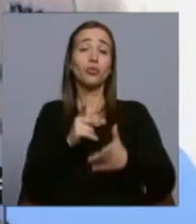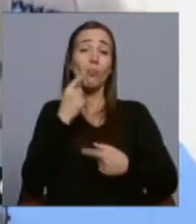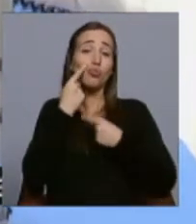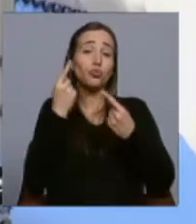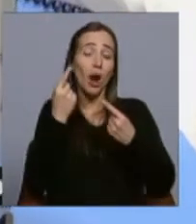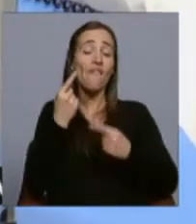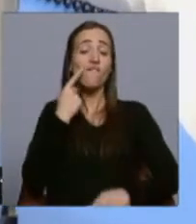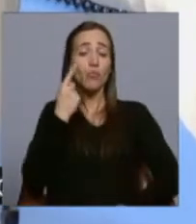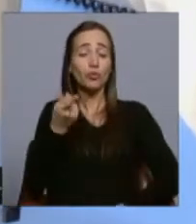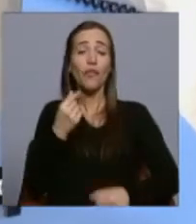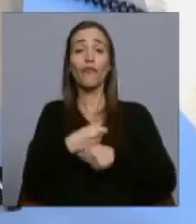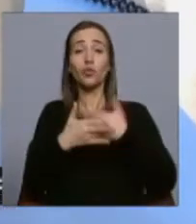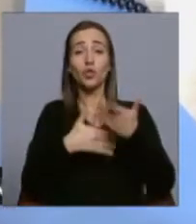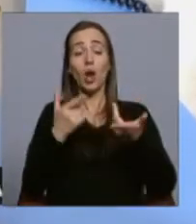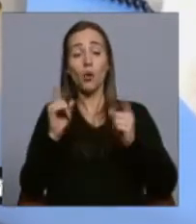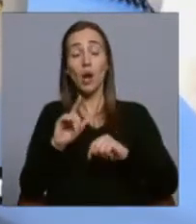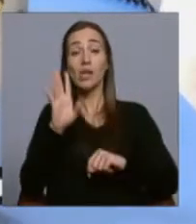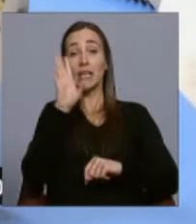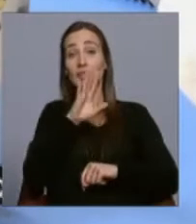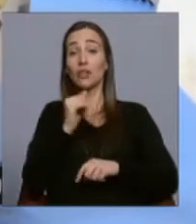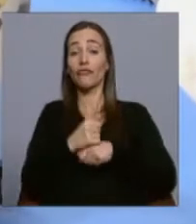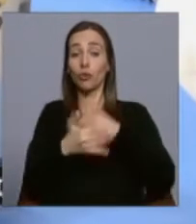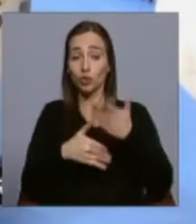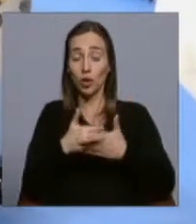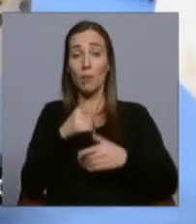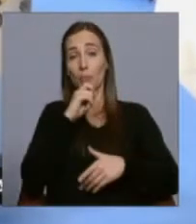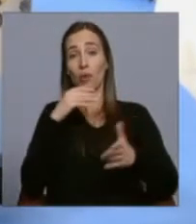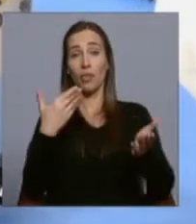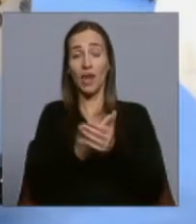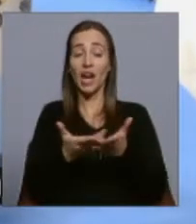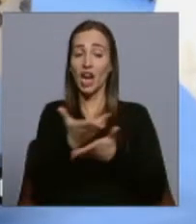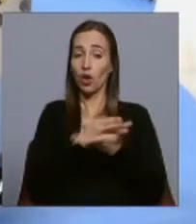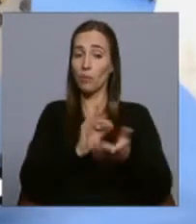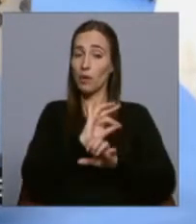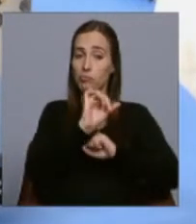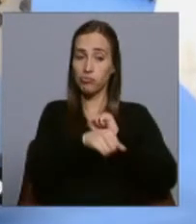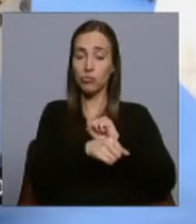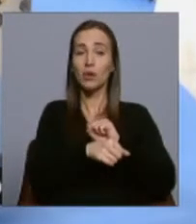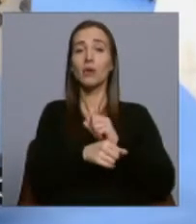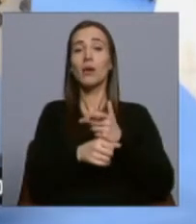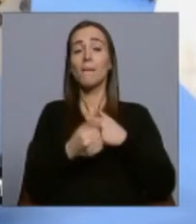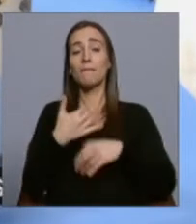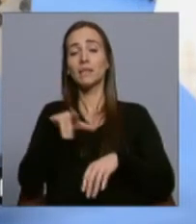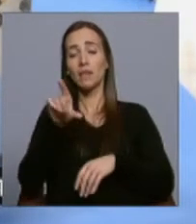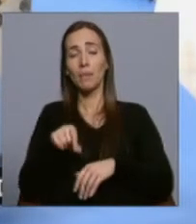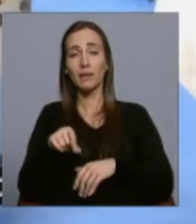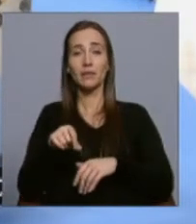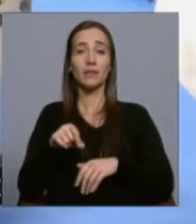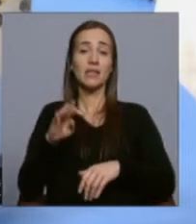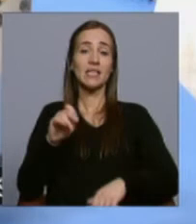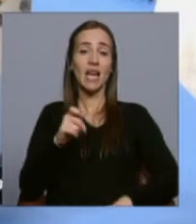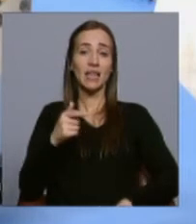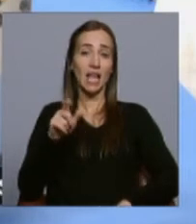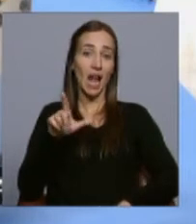resulta. Se isto resultar, pode revolucionar não só a economia, mas também as condições de segurança dos satélites que enviamos lá para cima. Mas